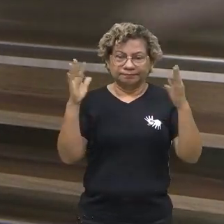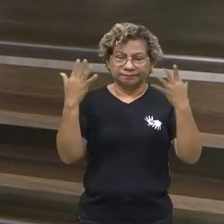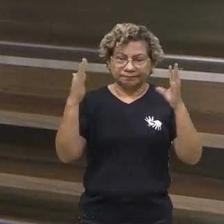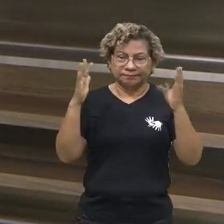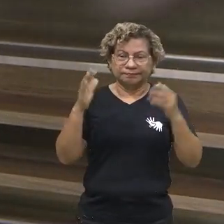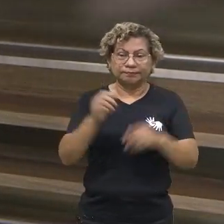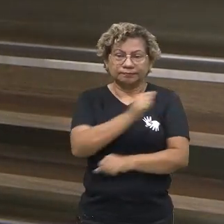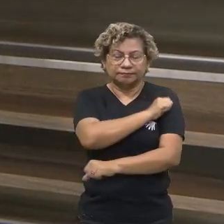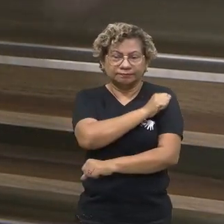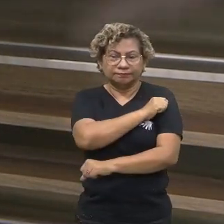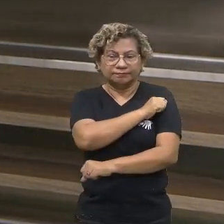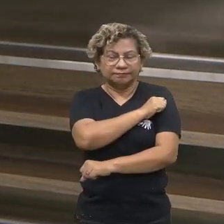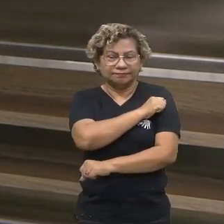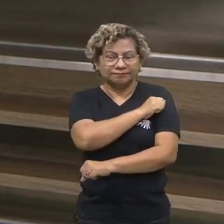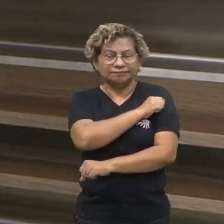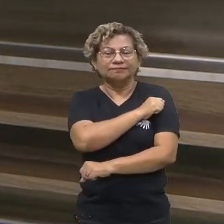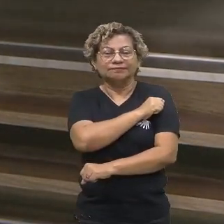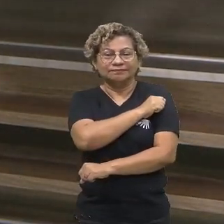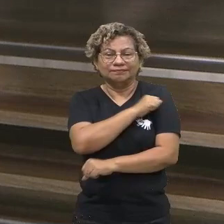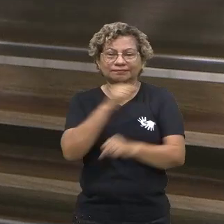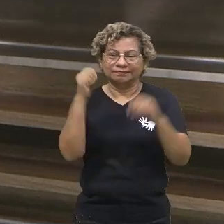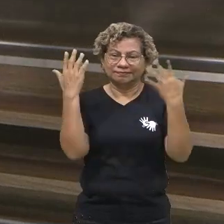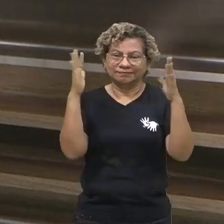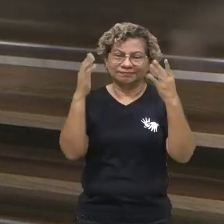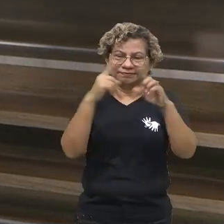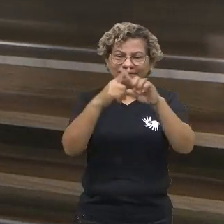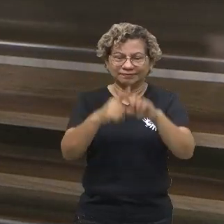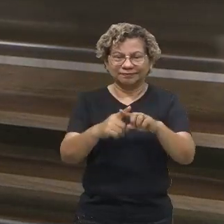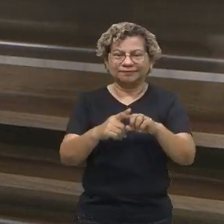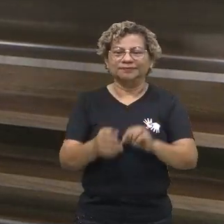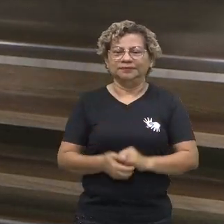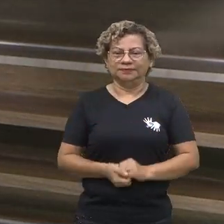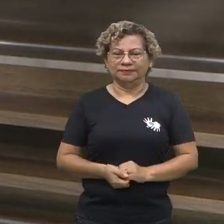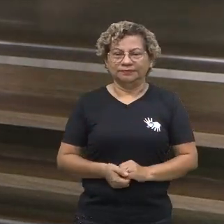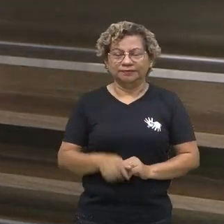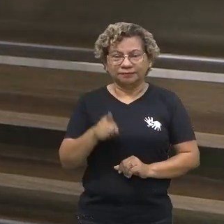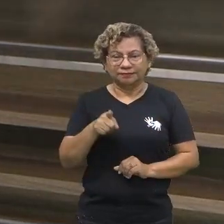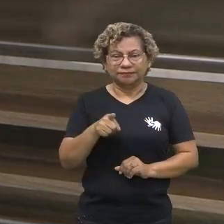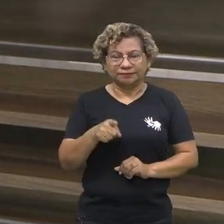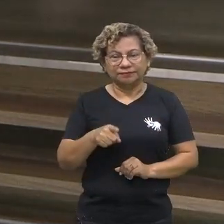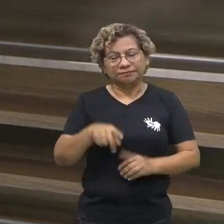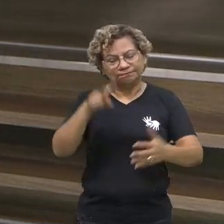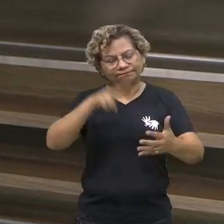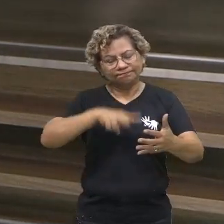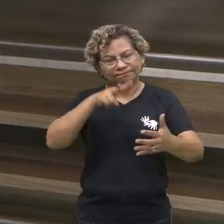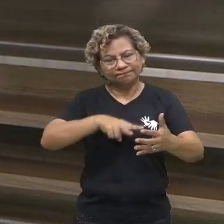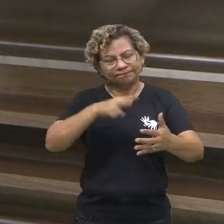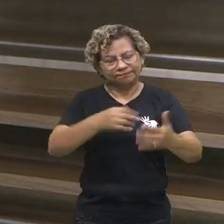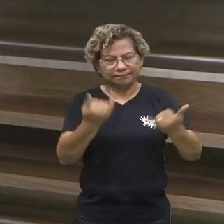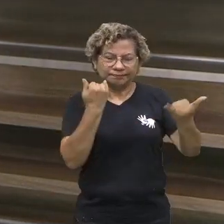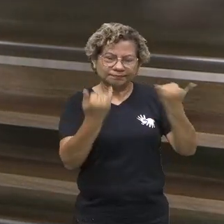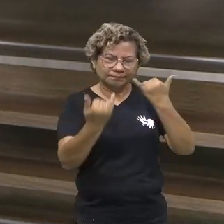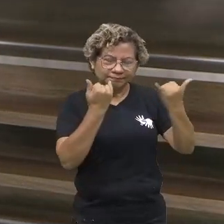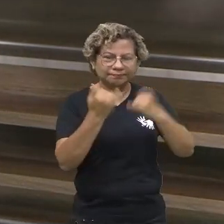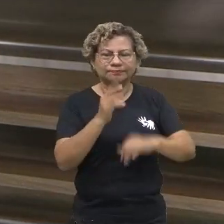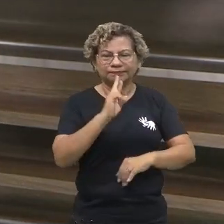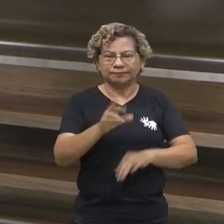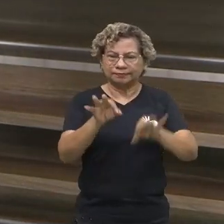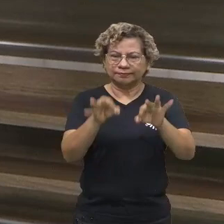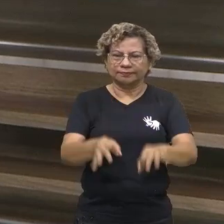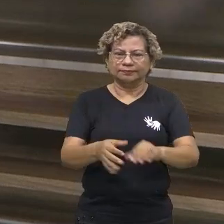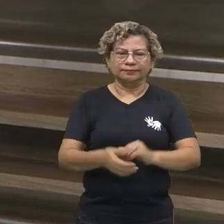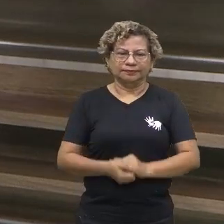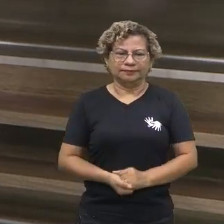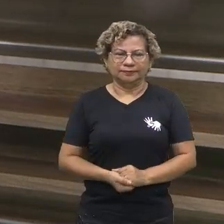que acertaram, parabéns. É sinal que vocês estão antenadíssimos nas aulas de ensino religioso. Vamos ver o